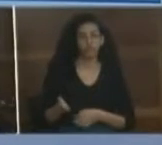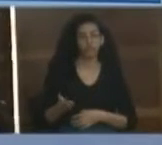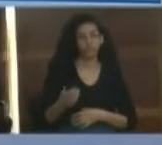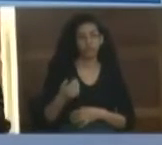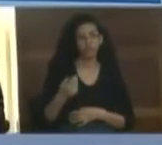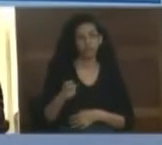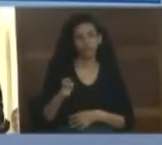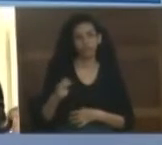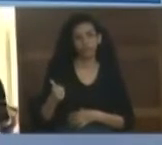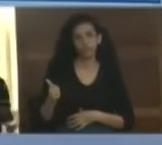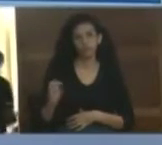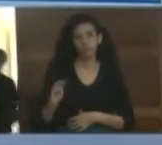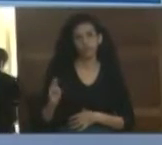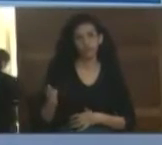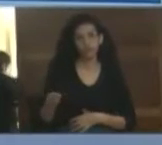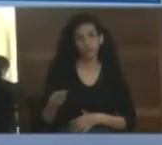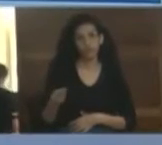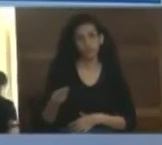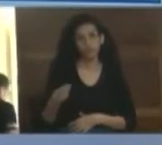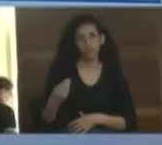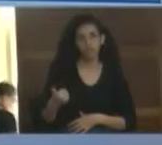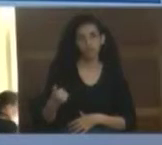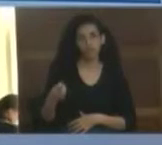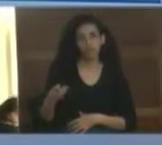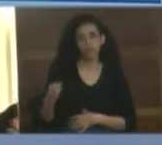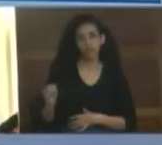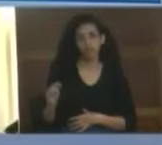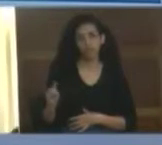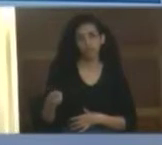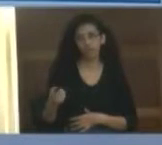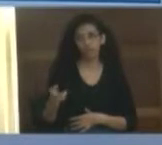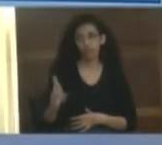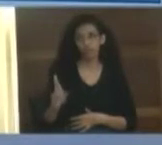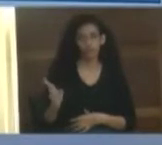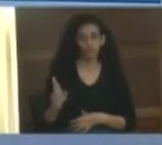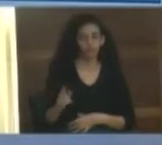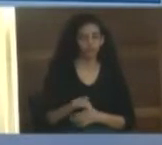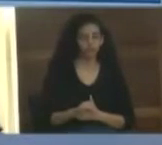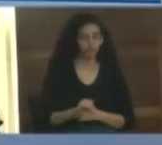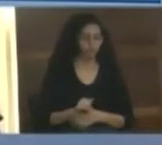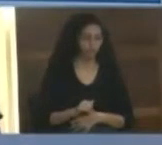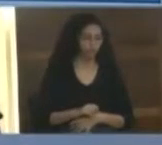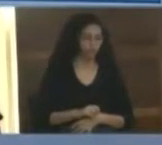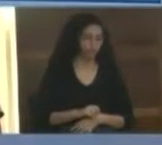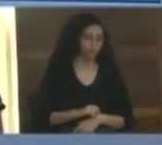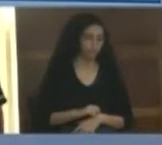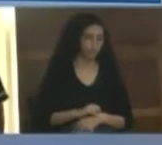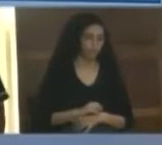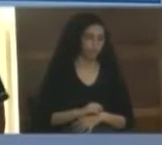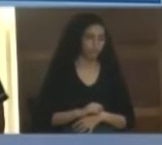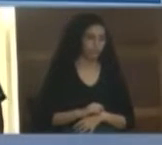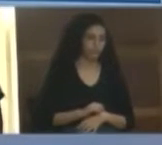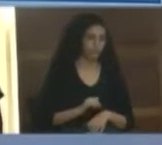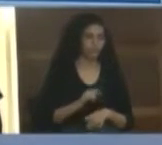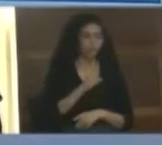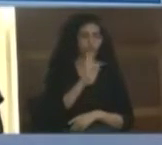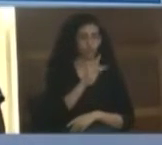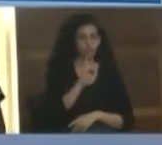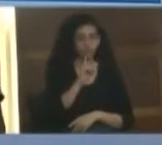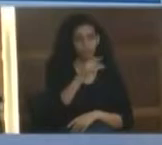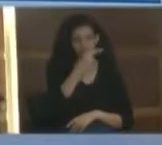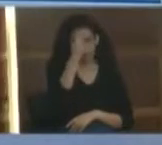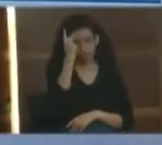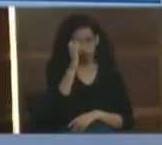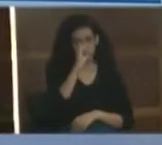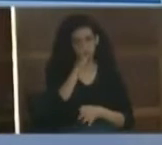quadrimestre de 51 milhões 638 mil reaes serviços de oi tere pessoa